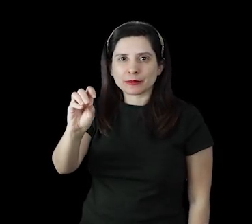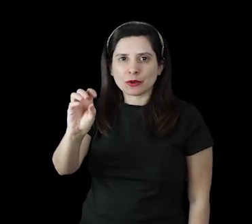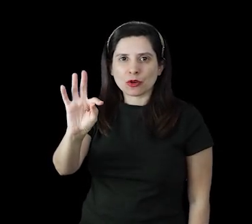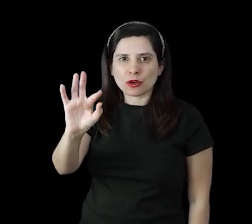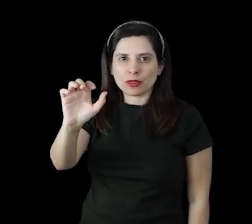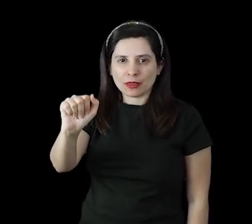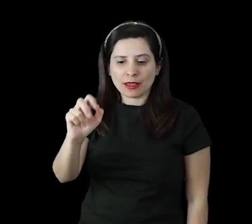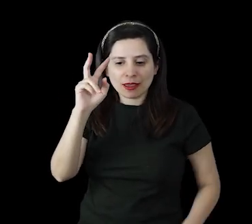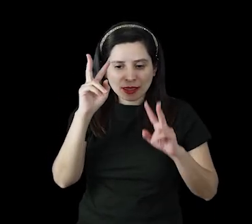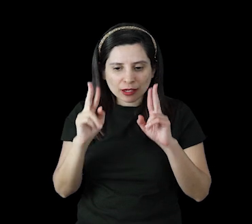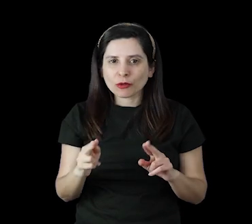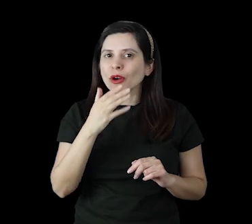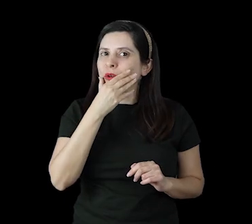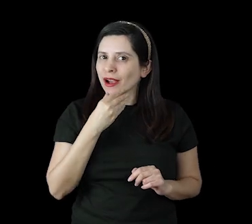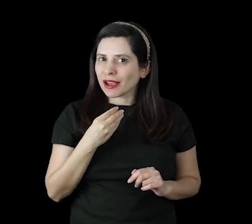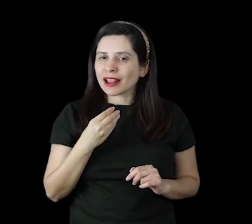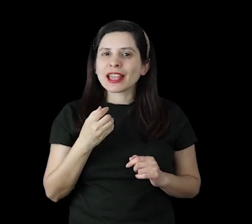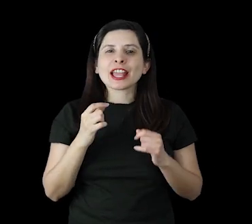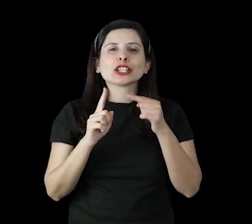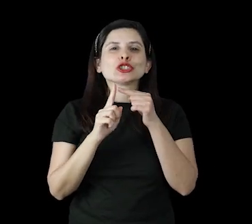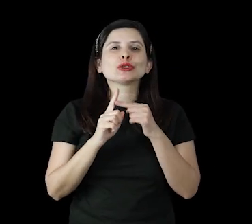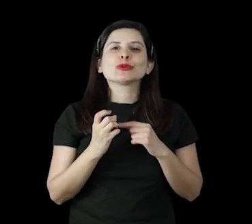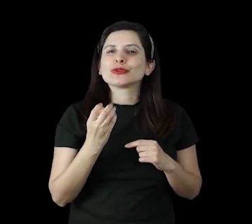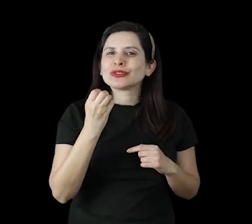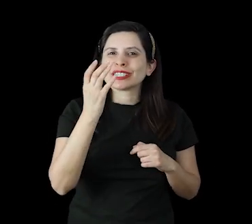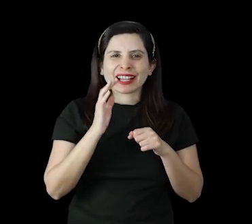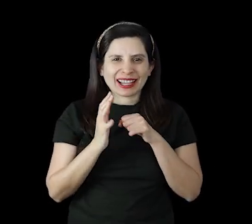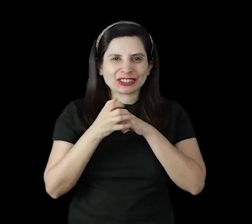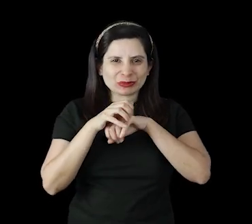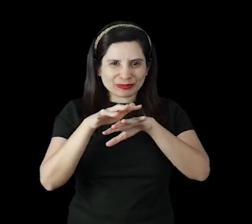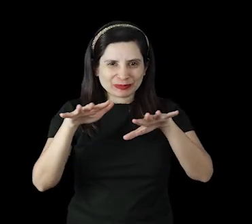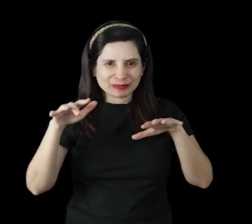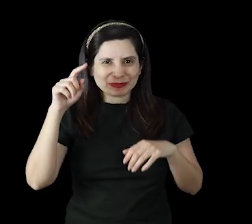mesmo cara, tipo aquela viagem pandêmica que a gente achava que todos os dias